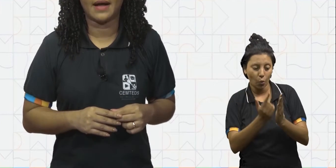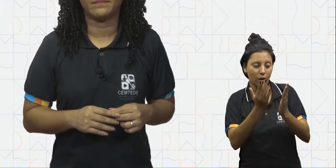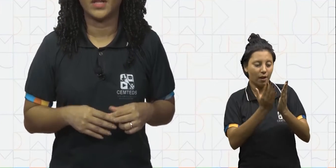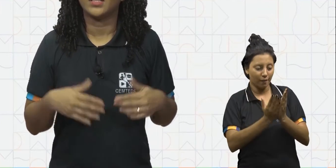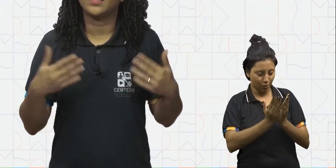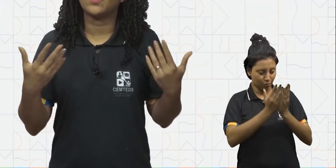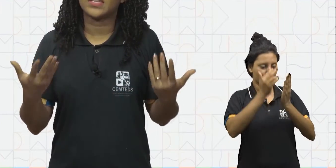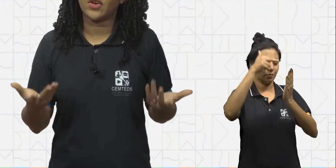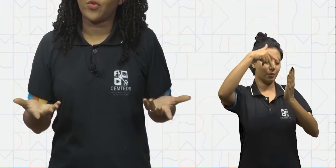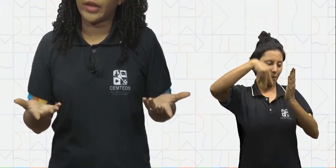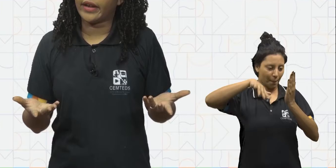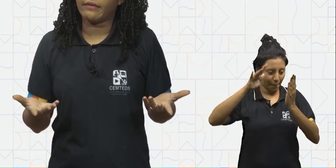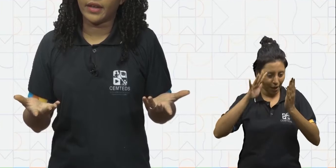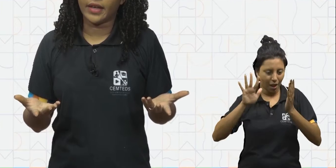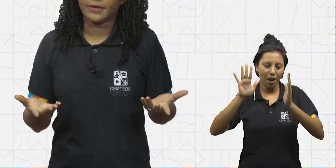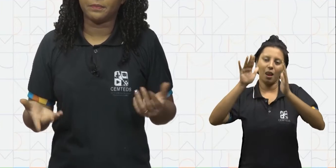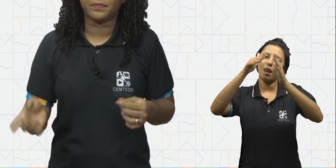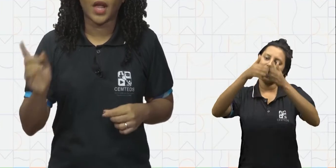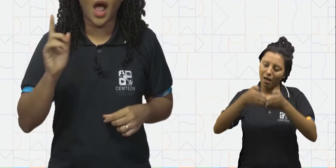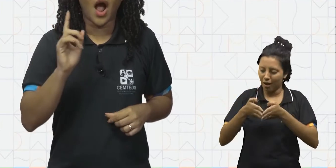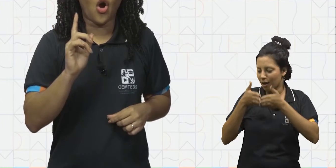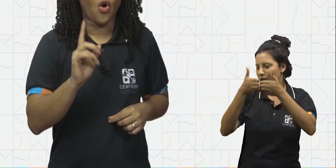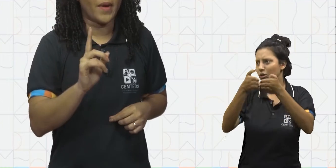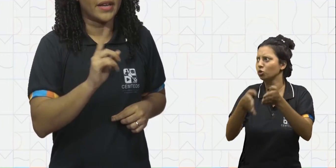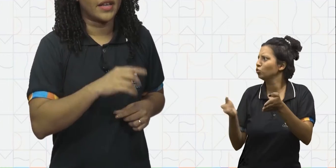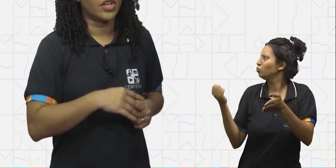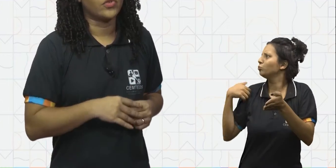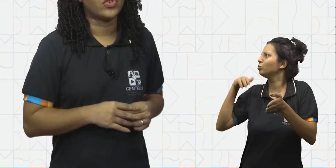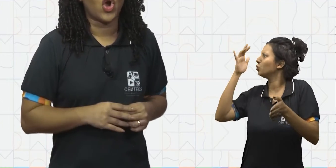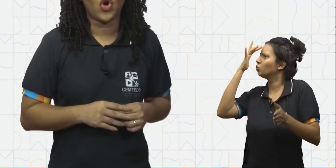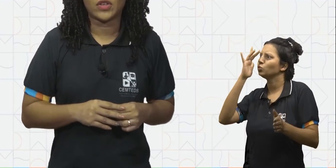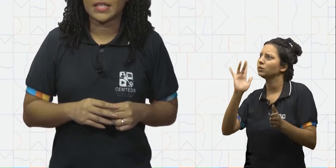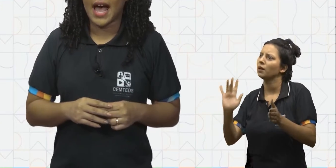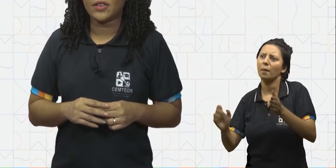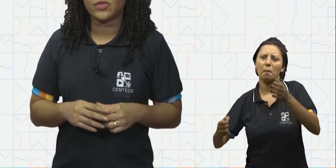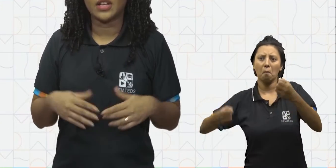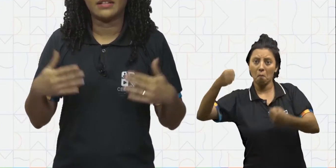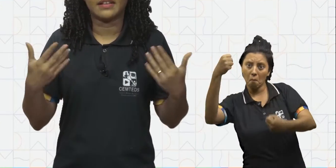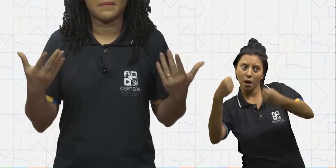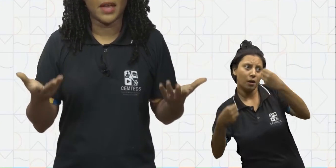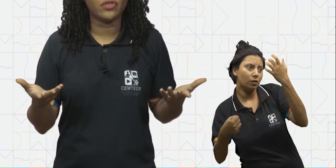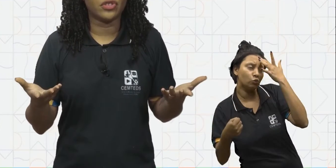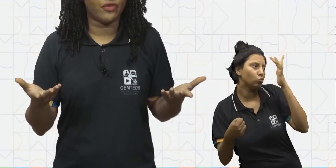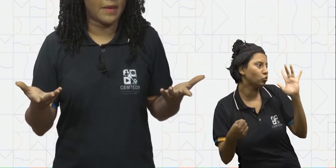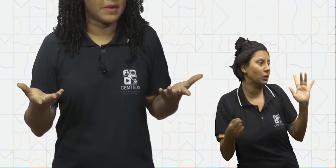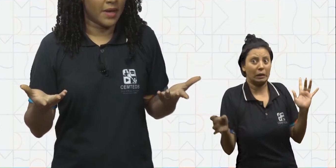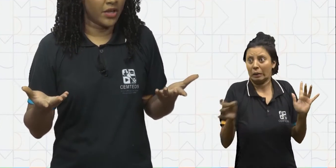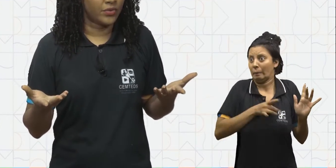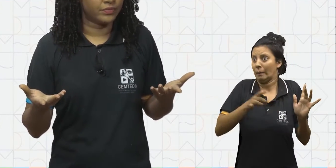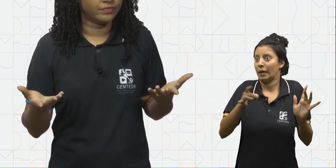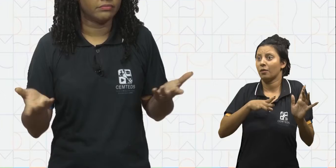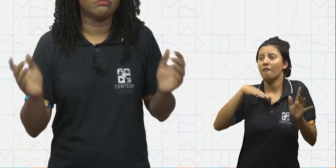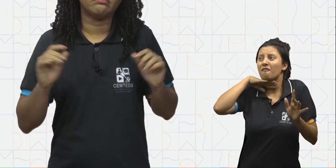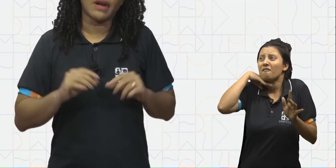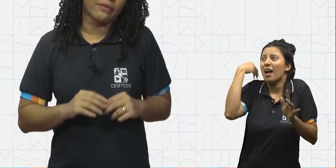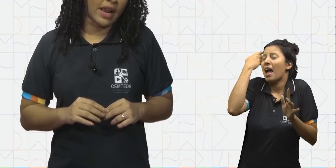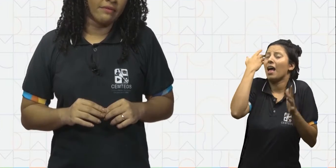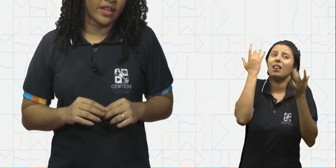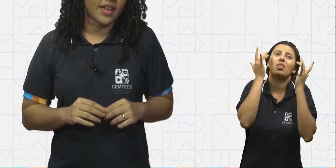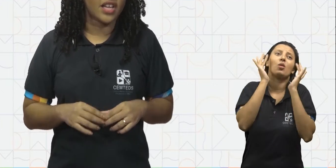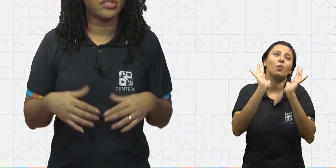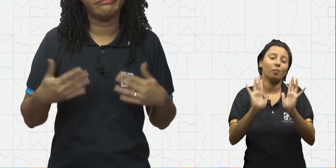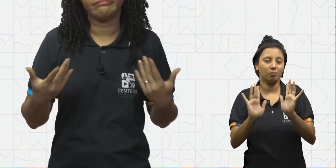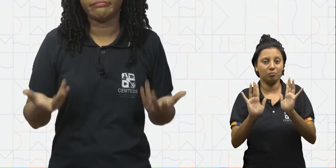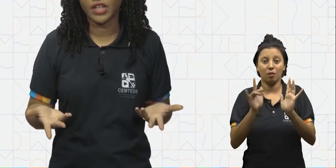o mar. Não sei com quem naveguei. Com marinheiros, corsários, tremendo de febre e medo? Para